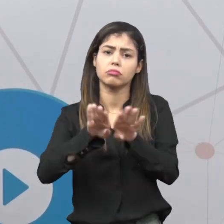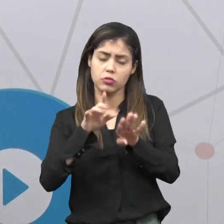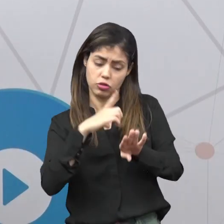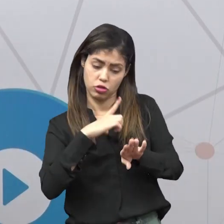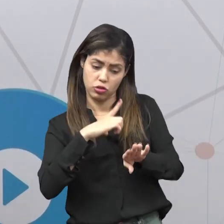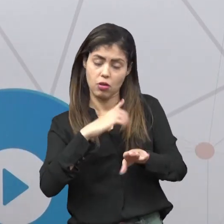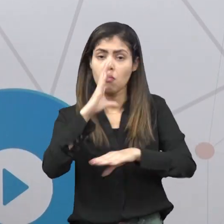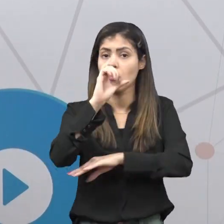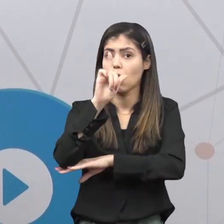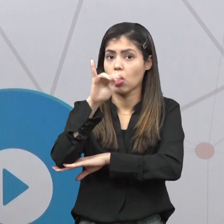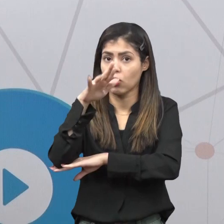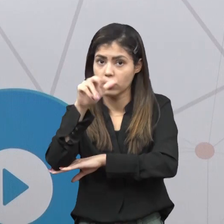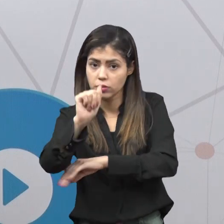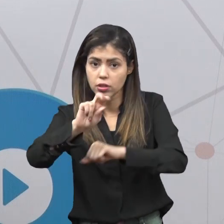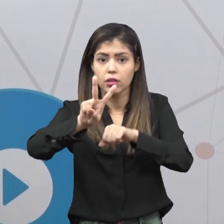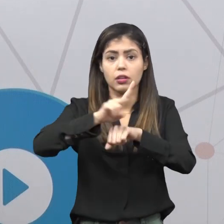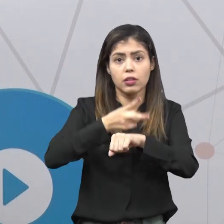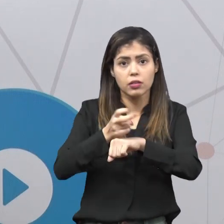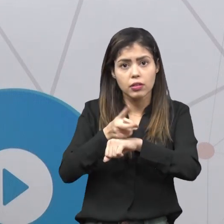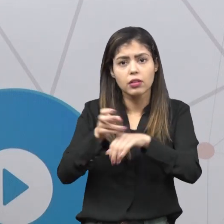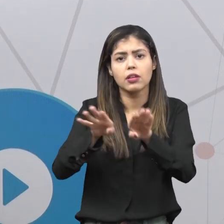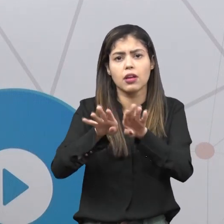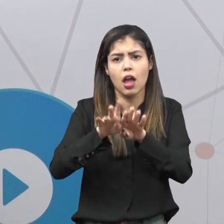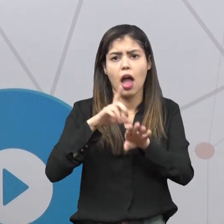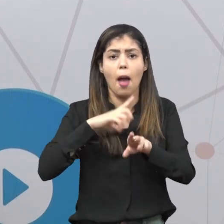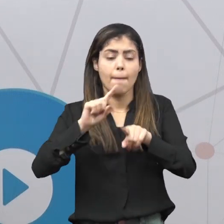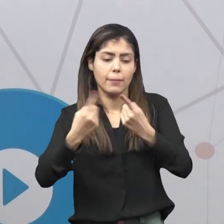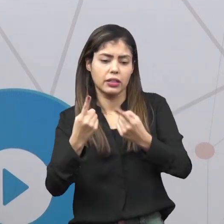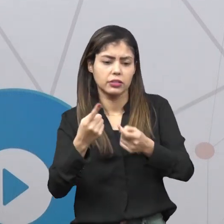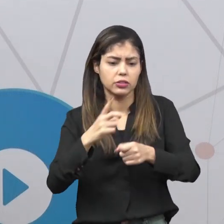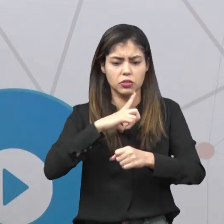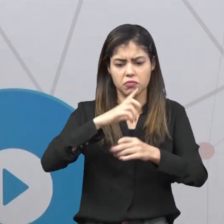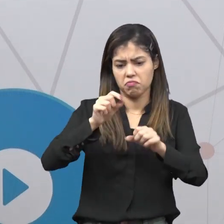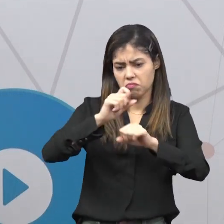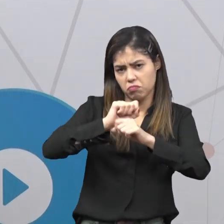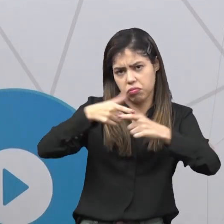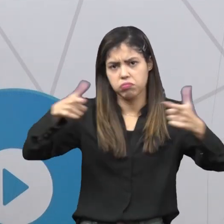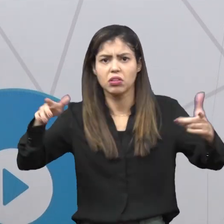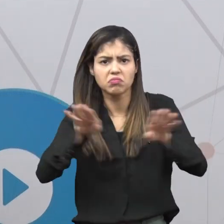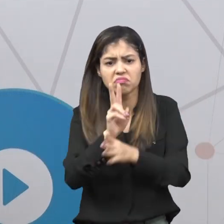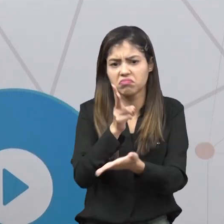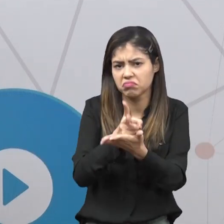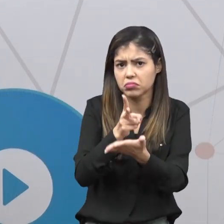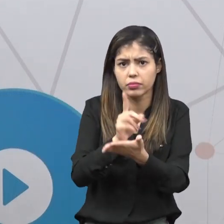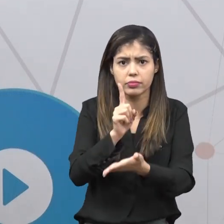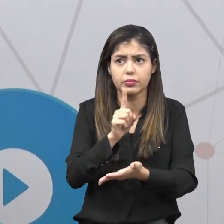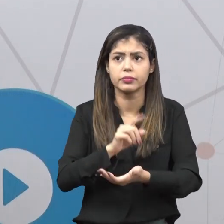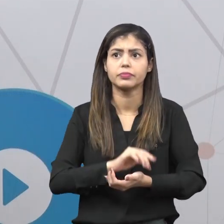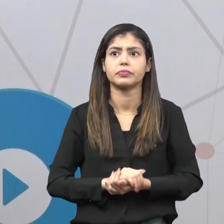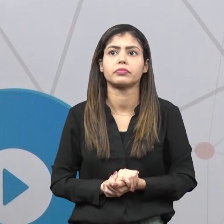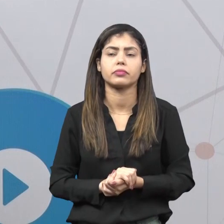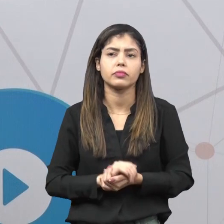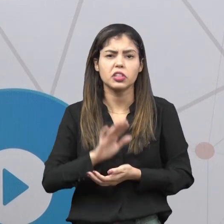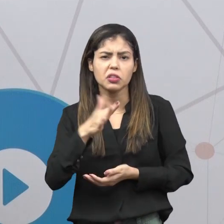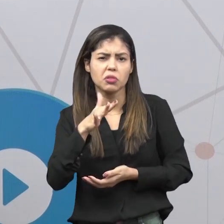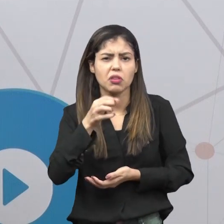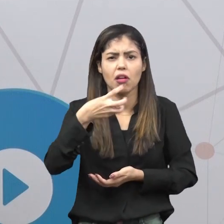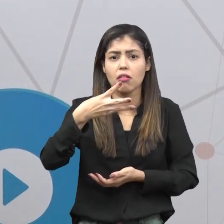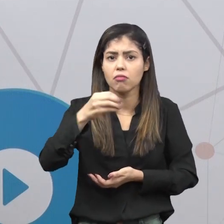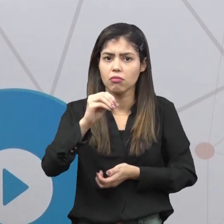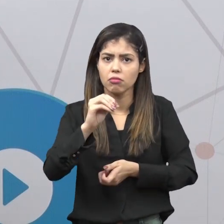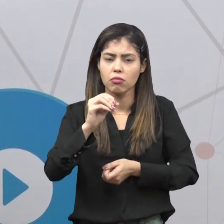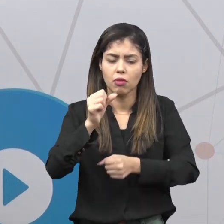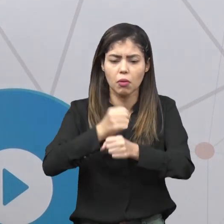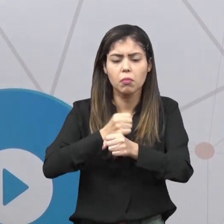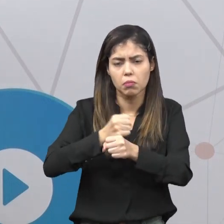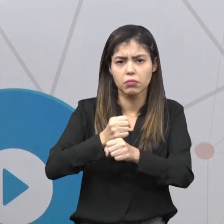mas ele não efetivava de fato aí toda a sua exploração. Dentro desses 30 anos, a gente tem